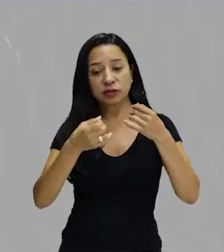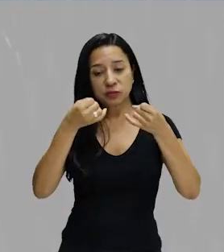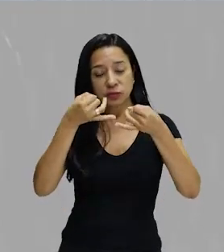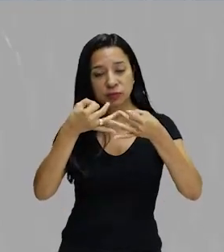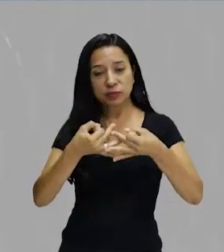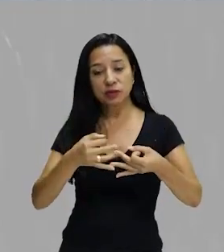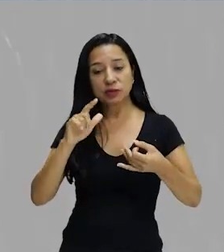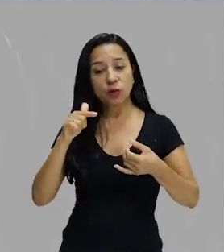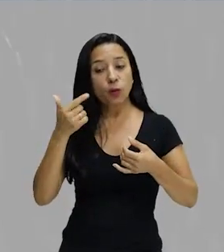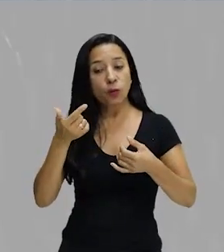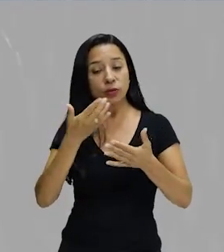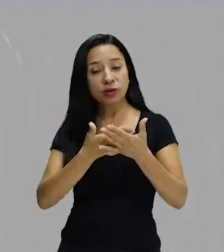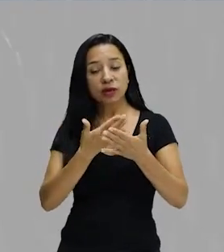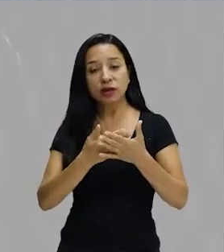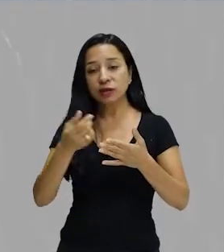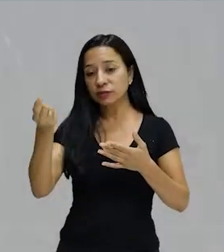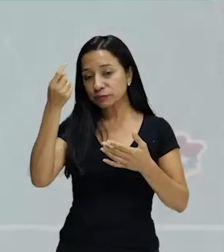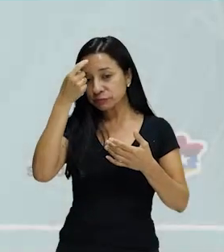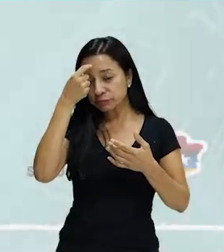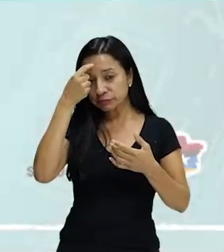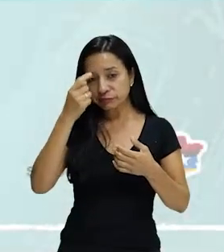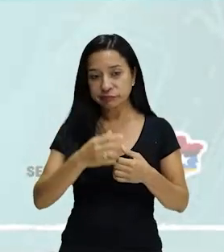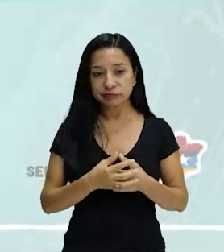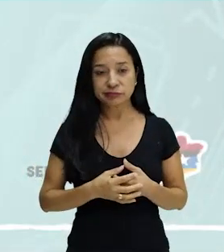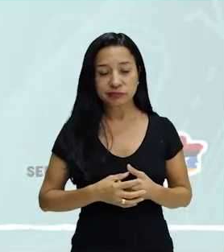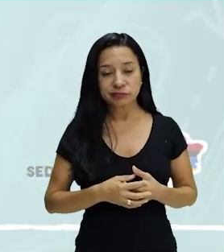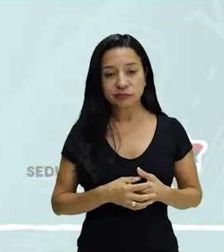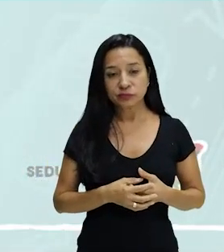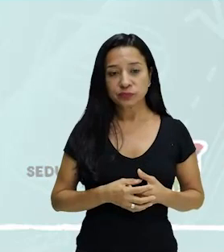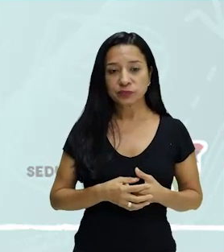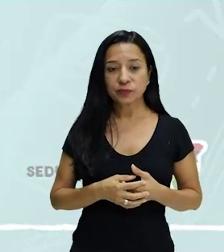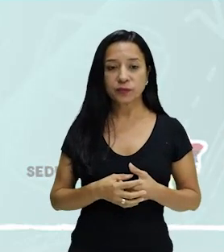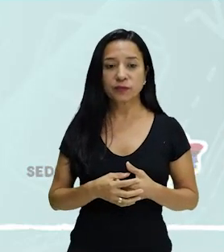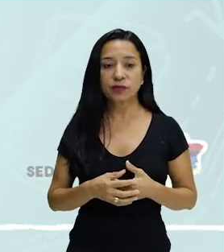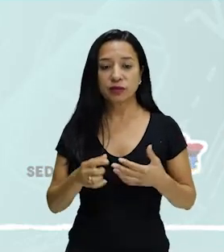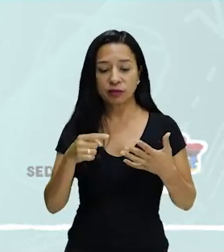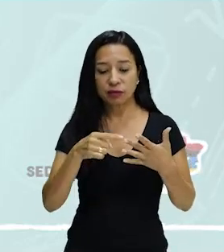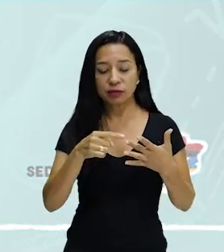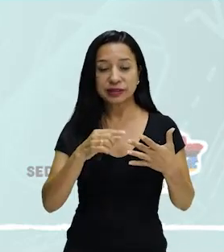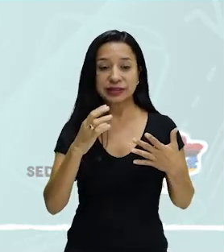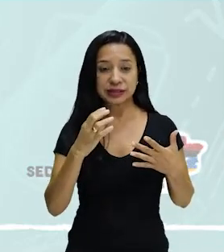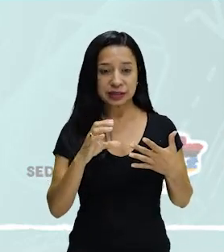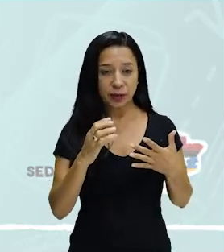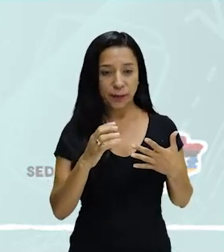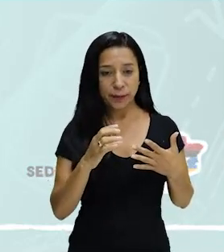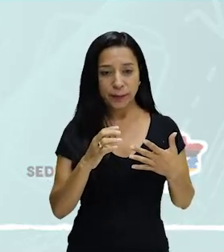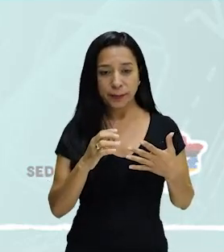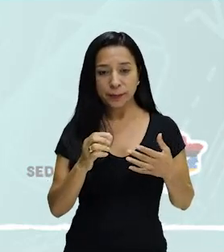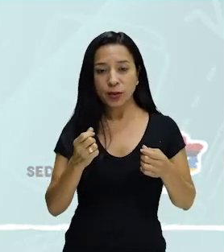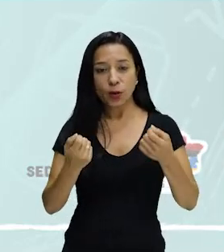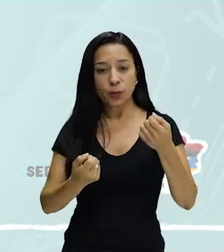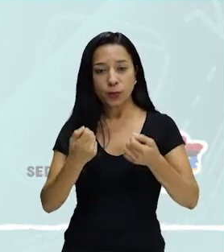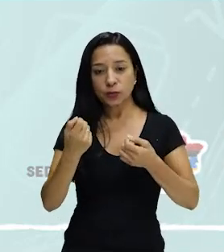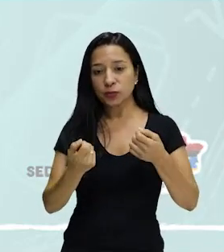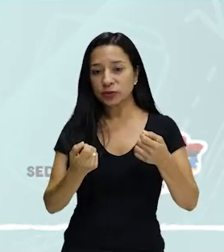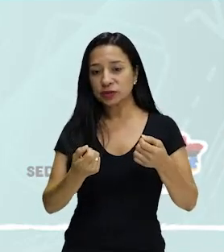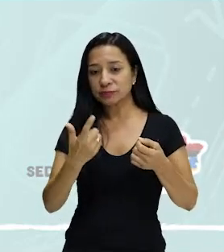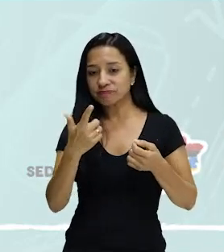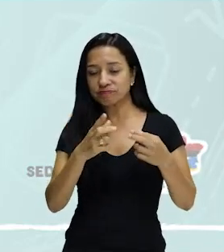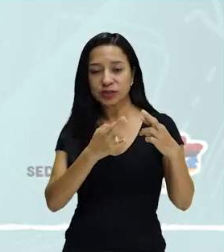outra aula, ficou na minha mente, tá? No não existe, não. Os motoristas irresponsáveis, em geral, não